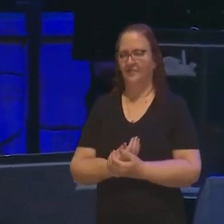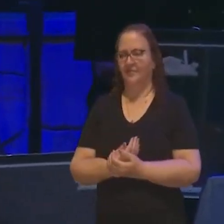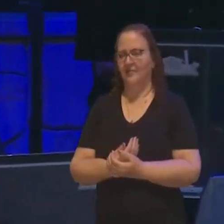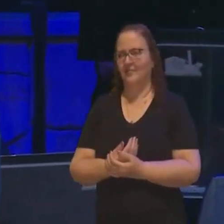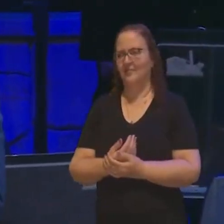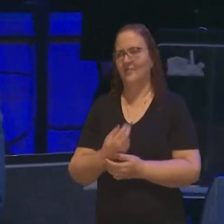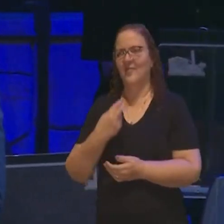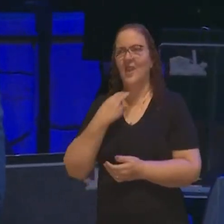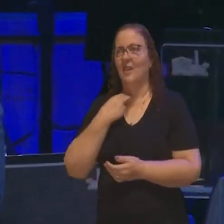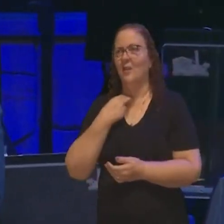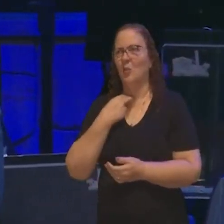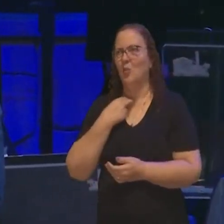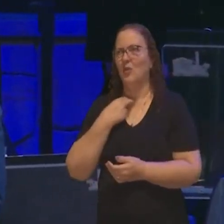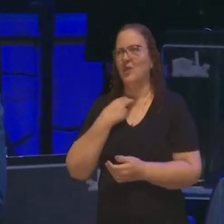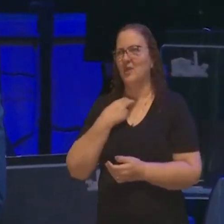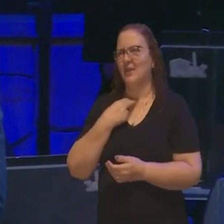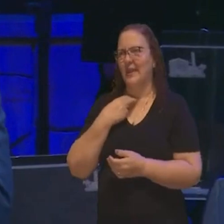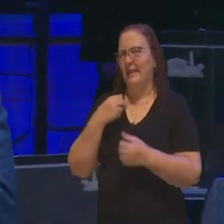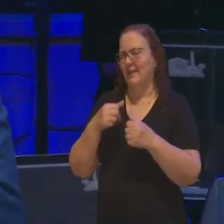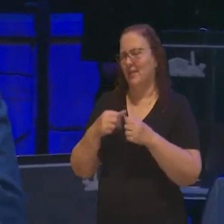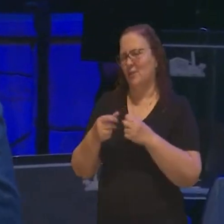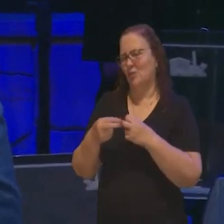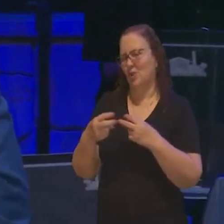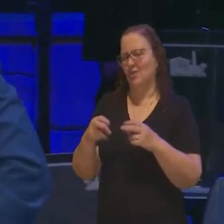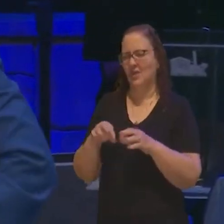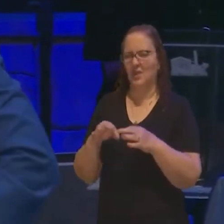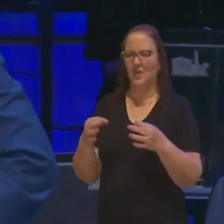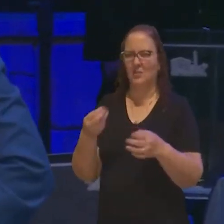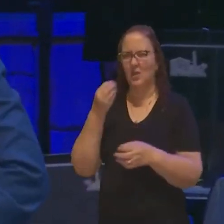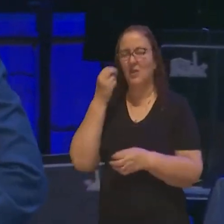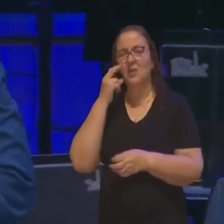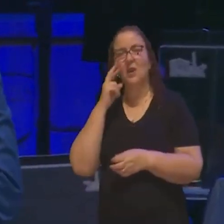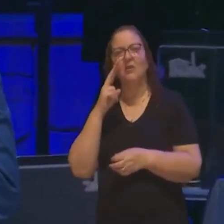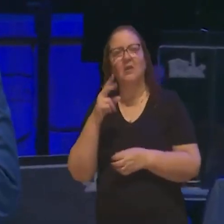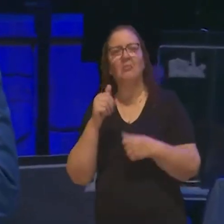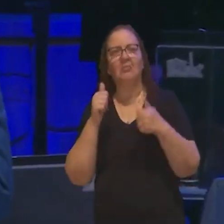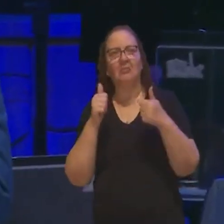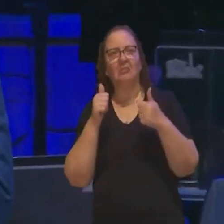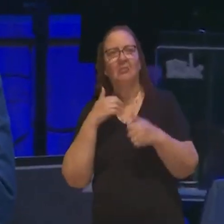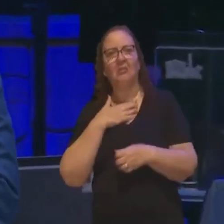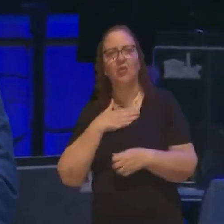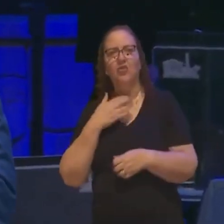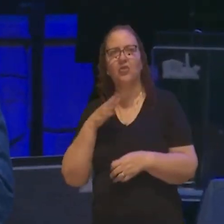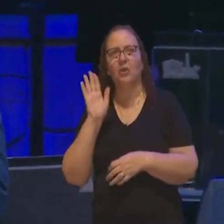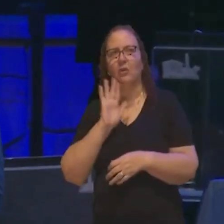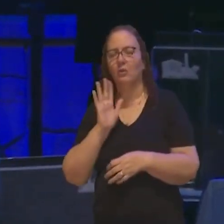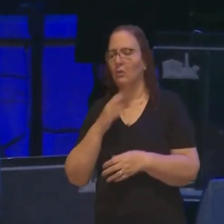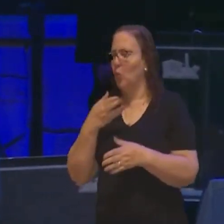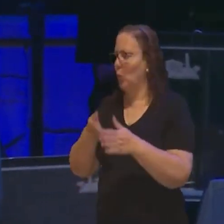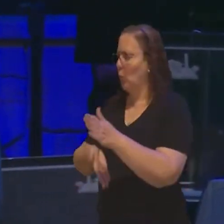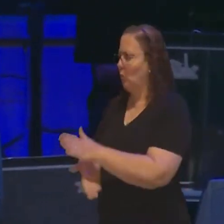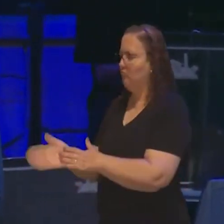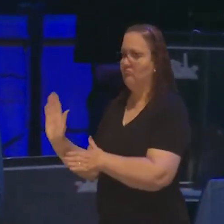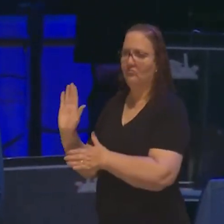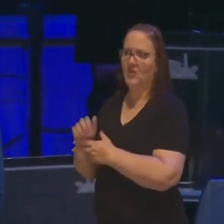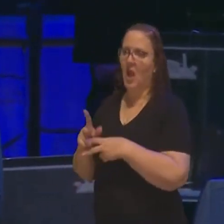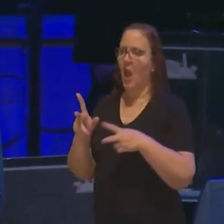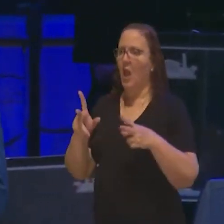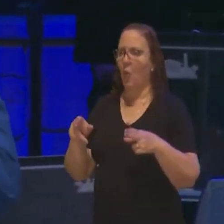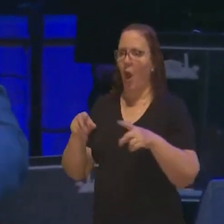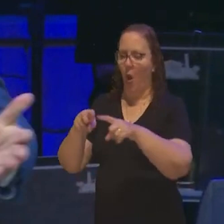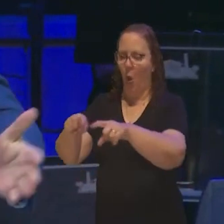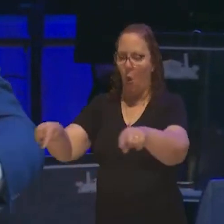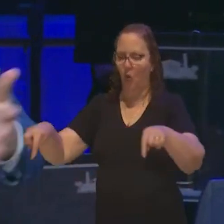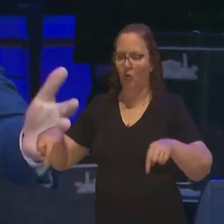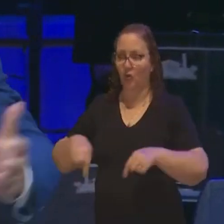não pode ser algo descartável, que você sai indiferente. como se você estivesse entrando num campo de futebol